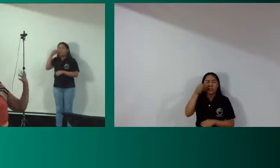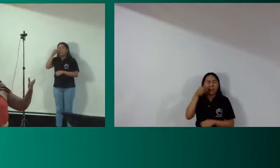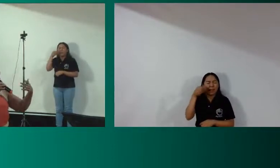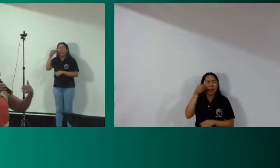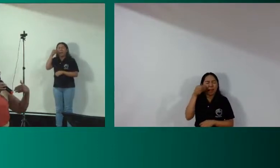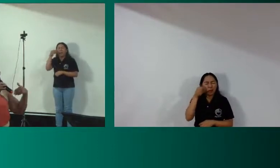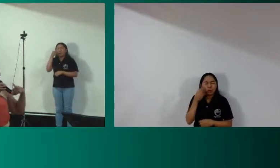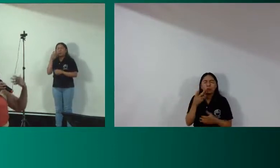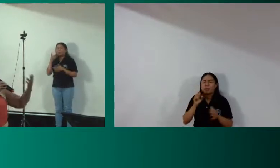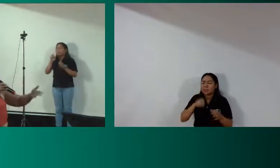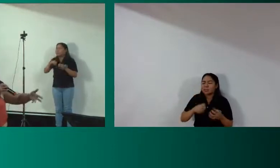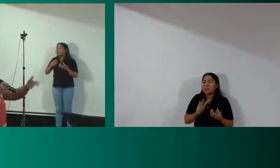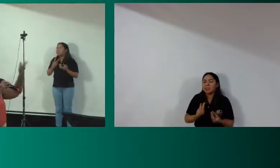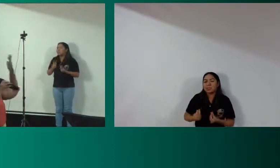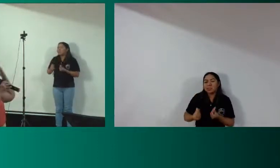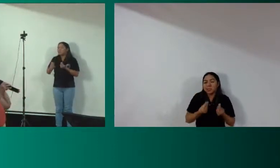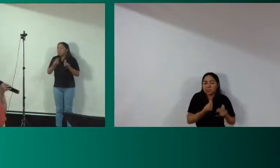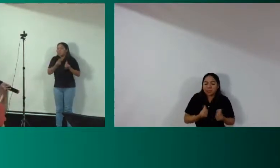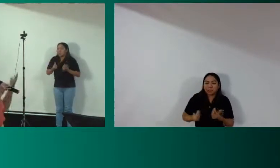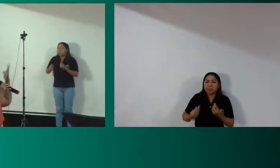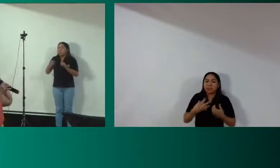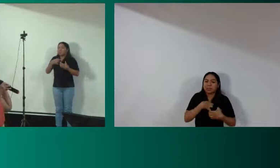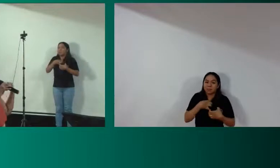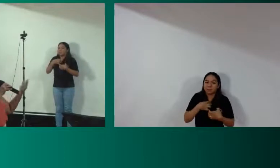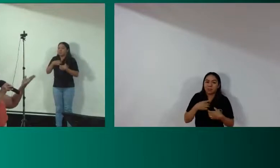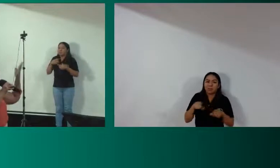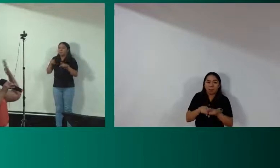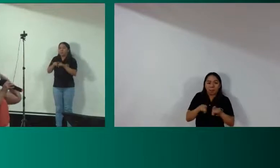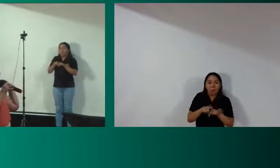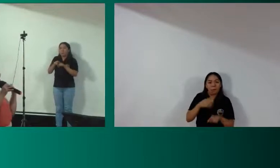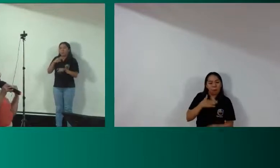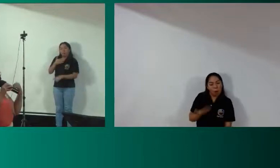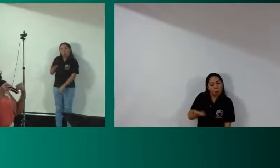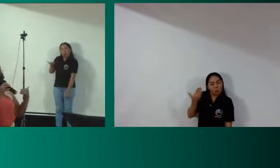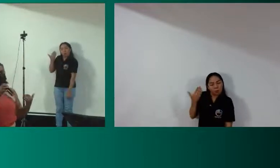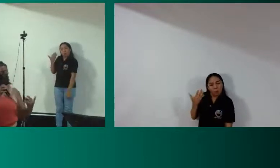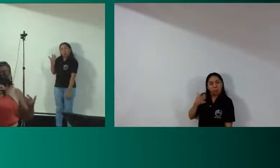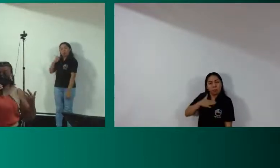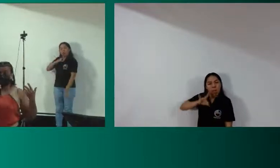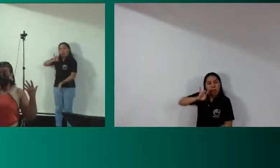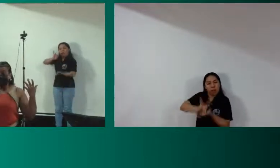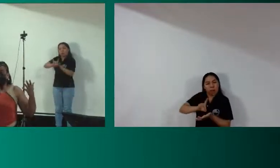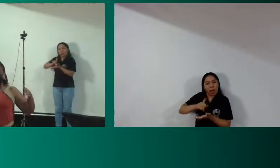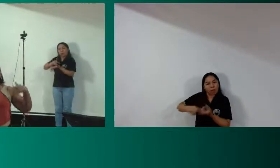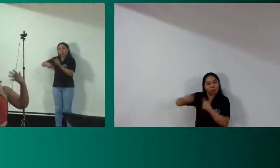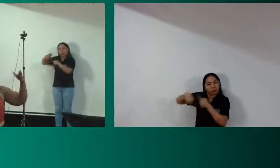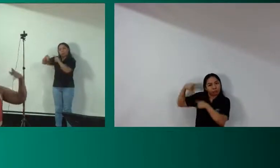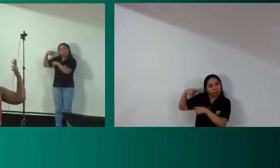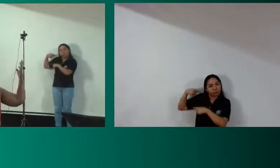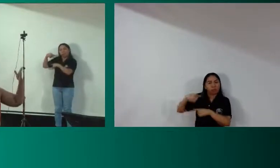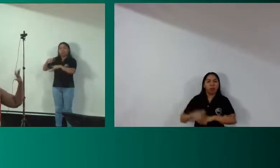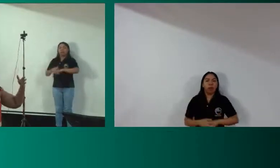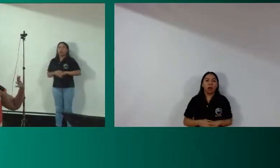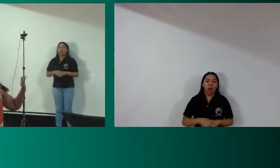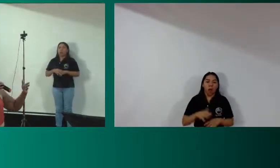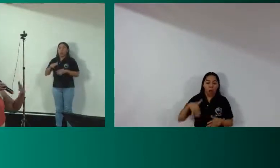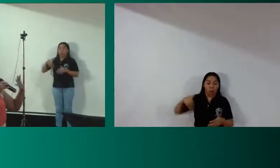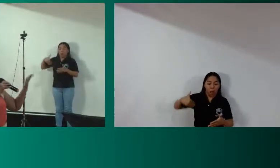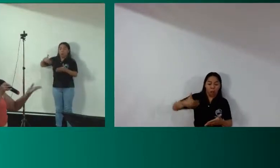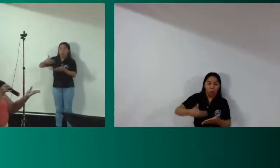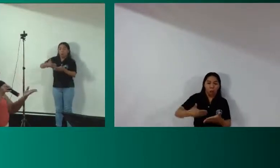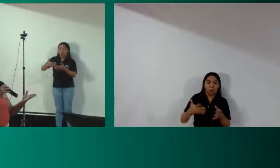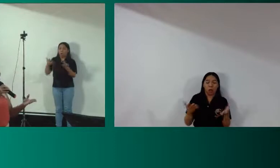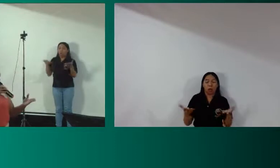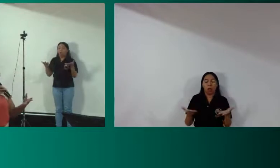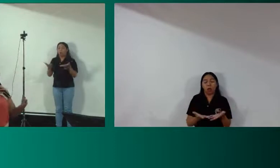tentar eu tento me sensibilizar mas também pela minha pelo meu passado pela minha realidade lá atrás o e recentemente no